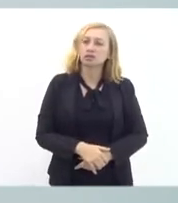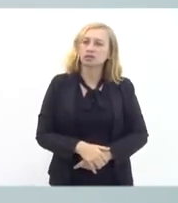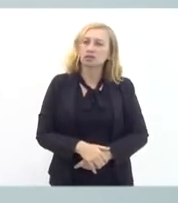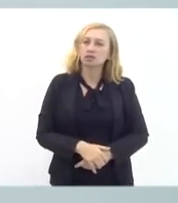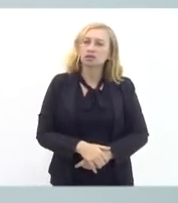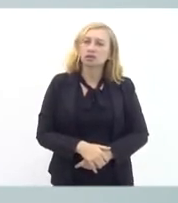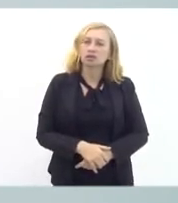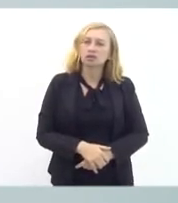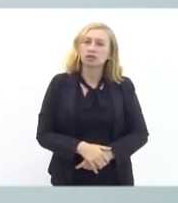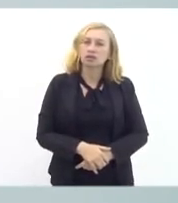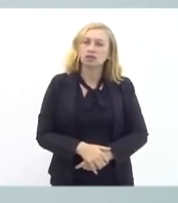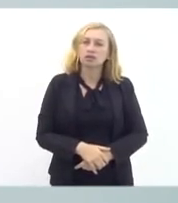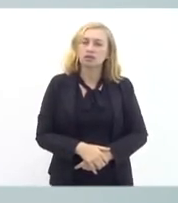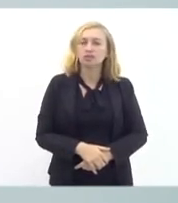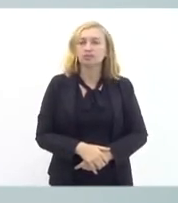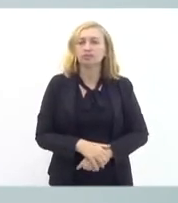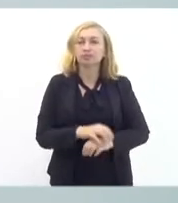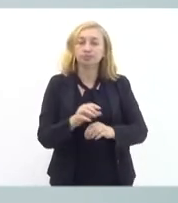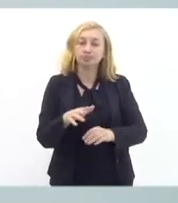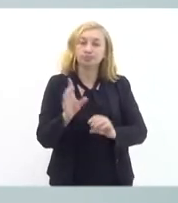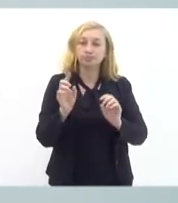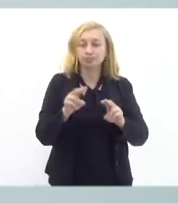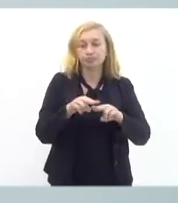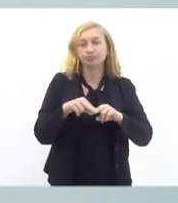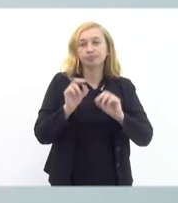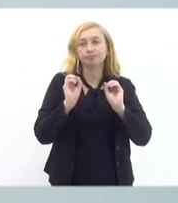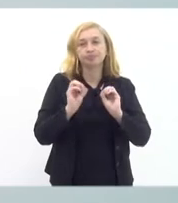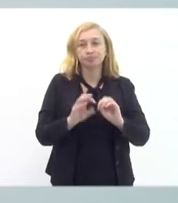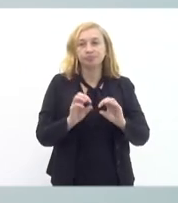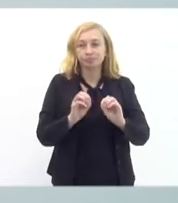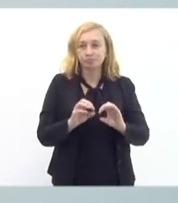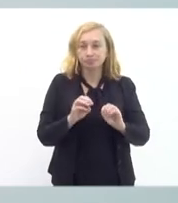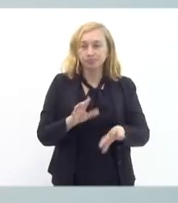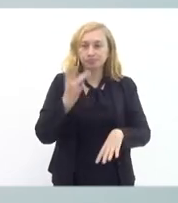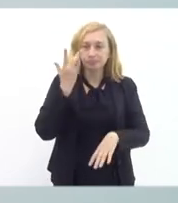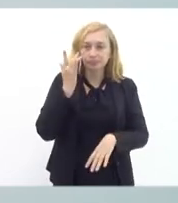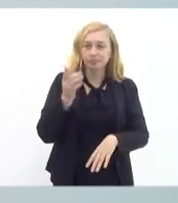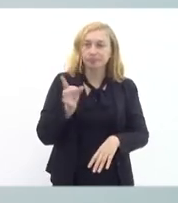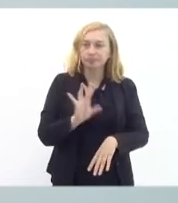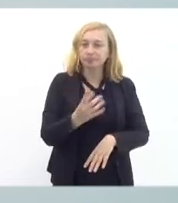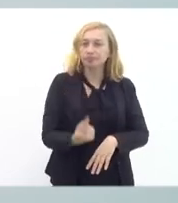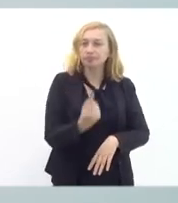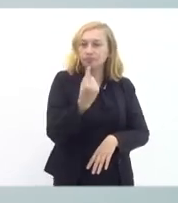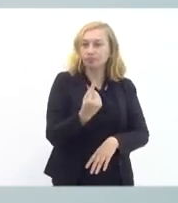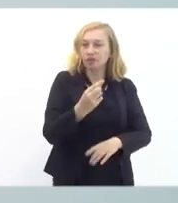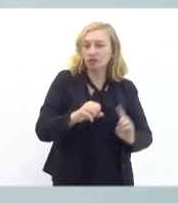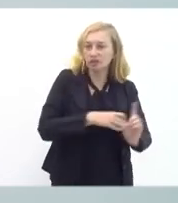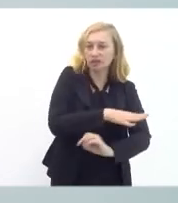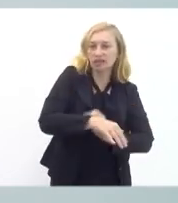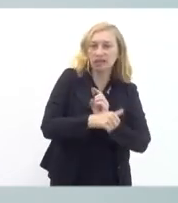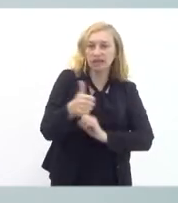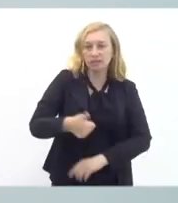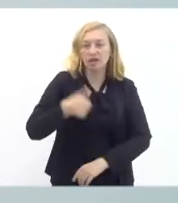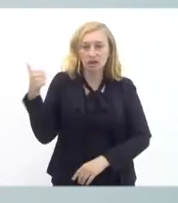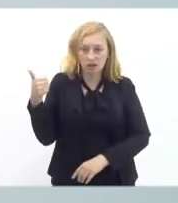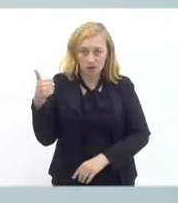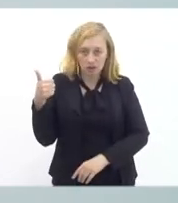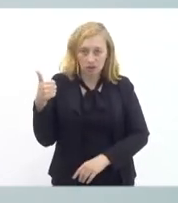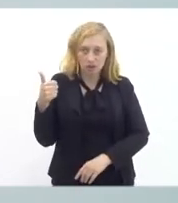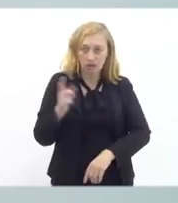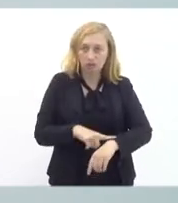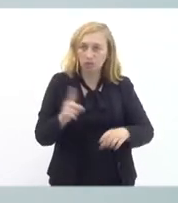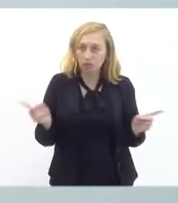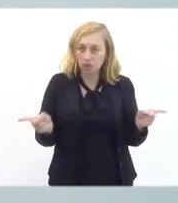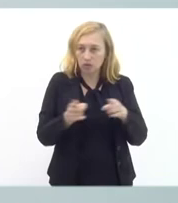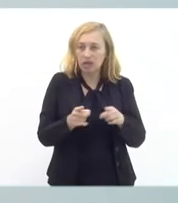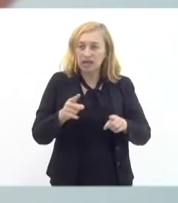potencializados pelo fator educação. Eu acho que a gente tem que ter... a gente só tem uma sociedade melhor a médio e longo prazo se a gente tiver uma